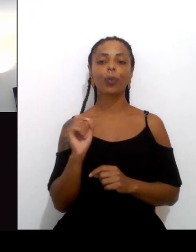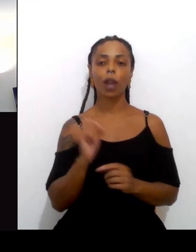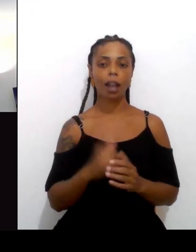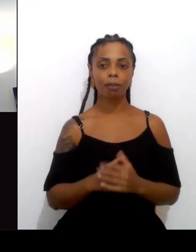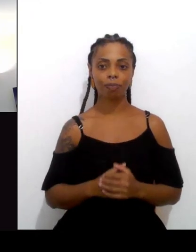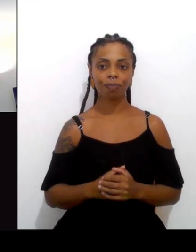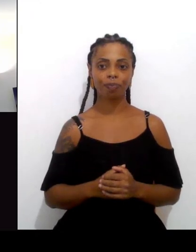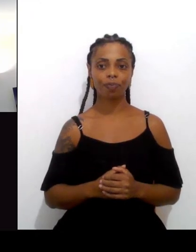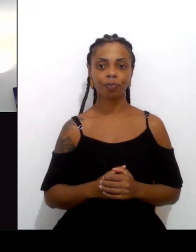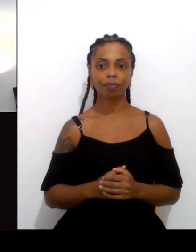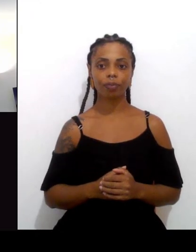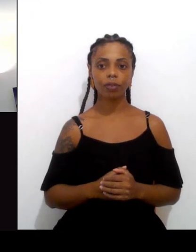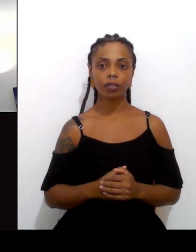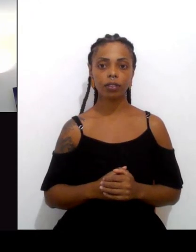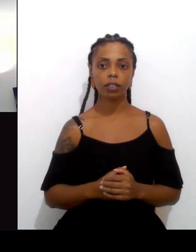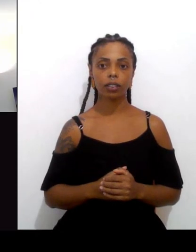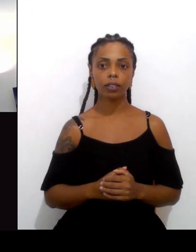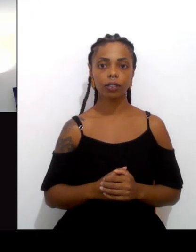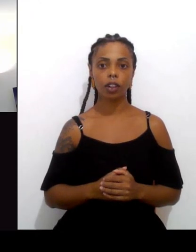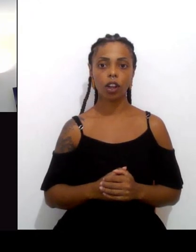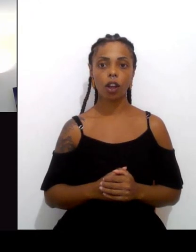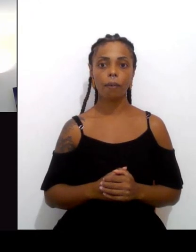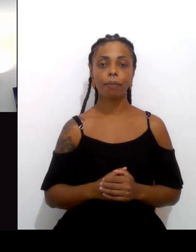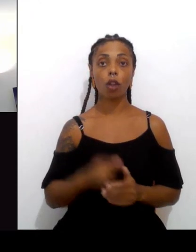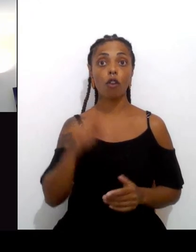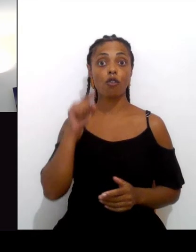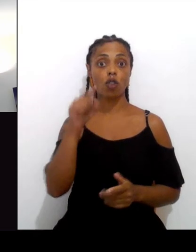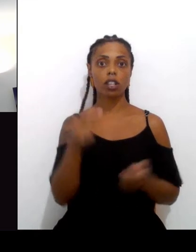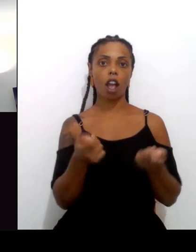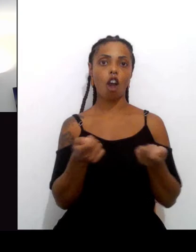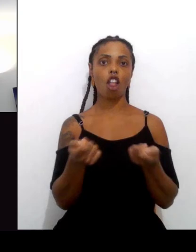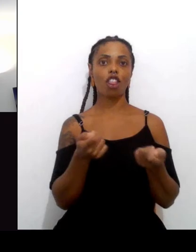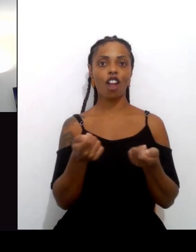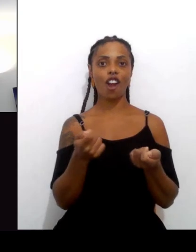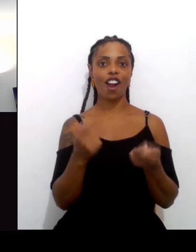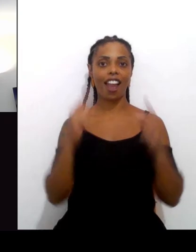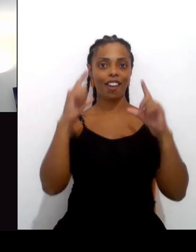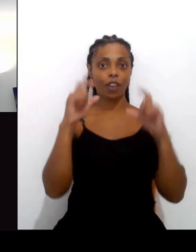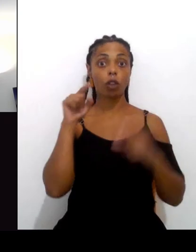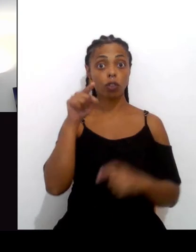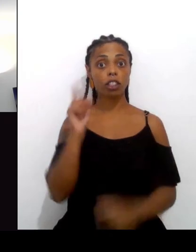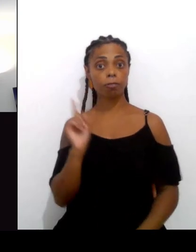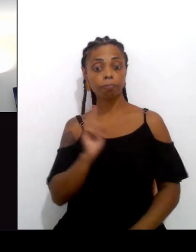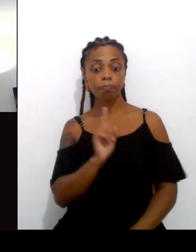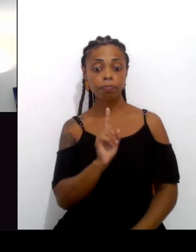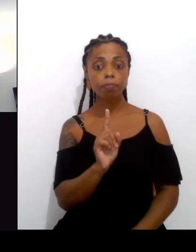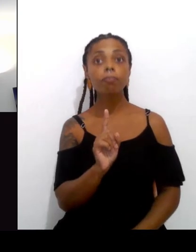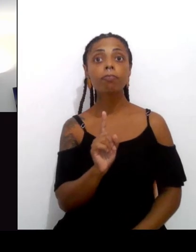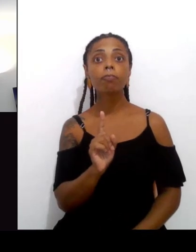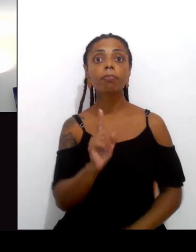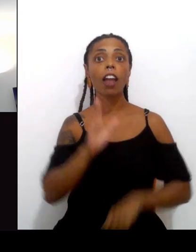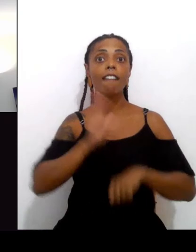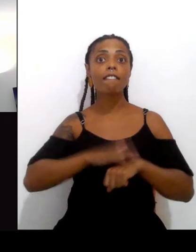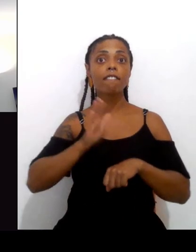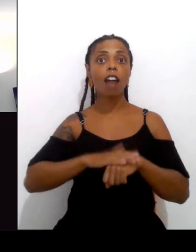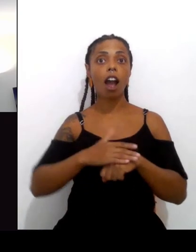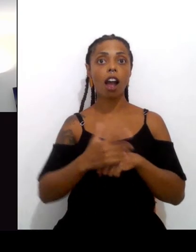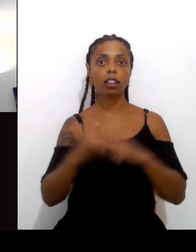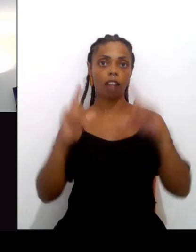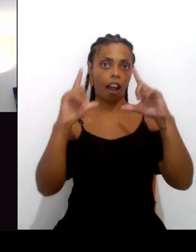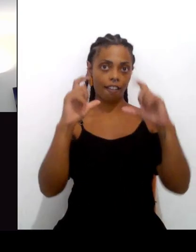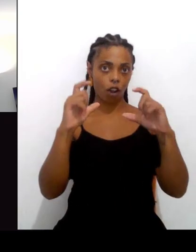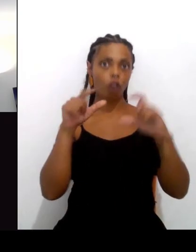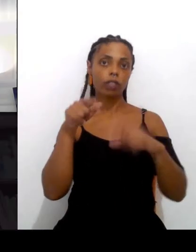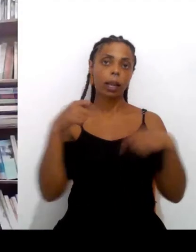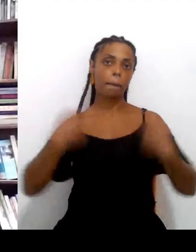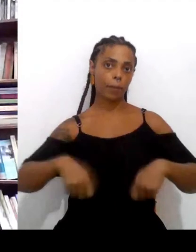você controla a foto quer dizer que você se subir mete a fazer a fotografia Então você tem que